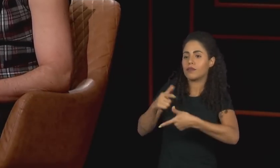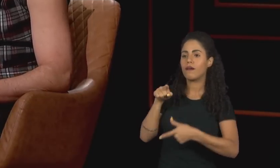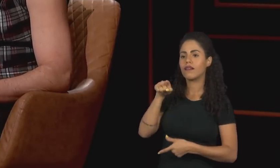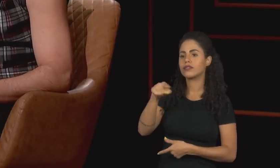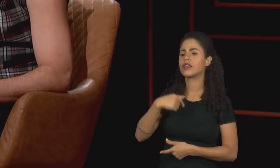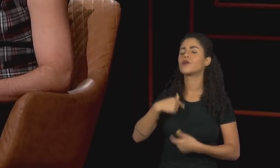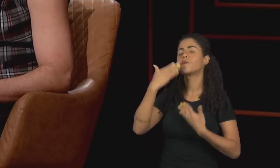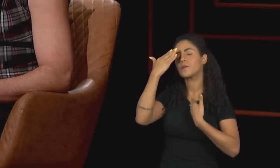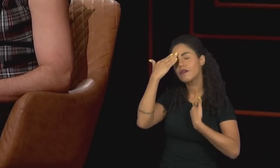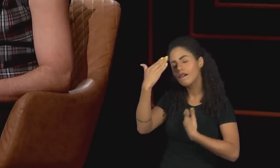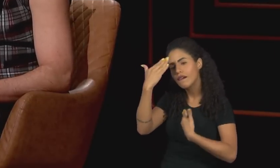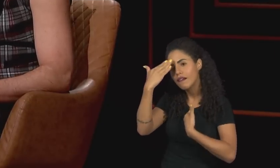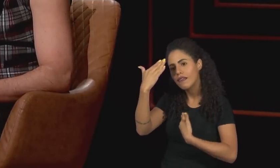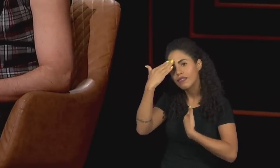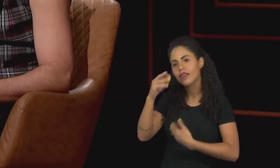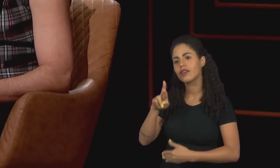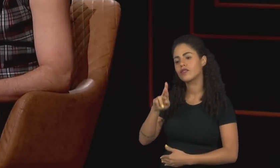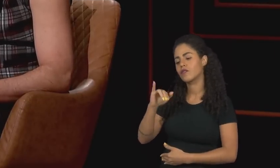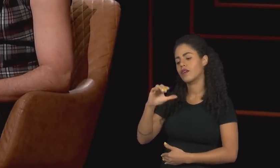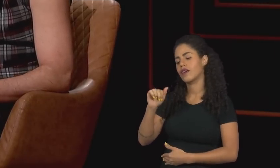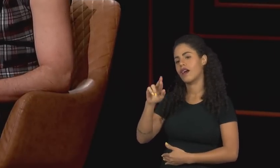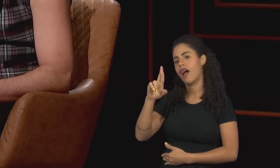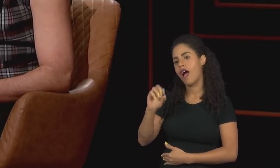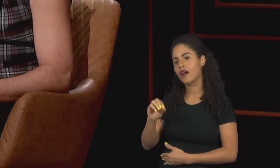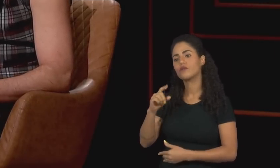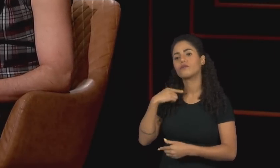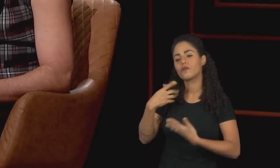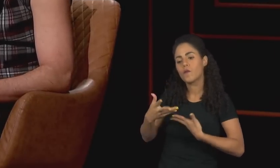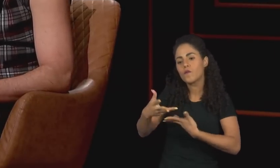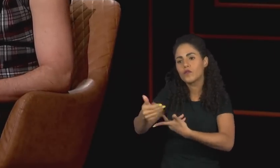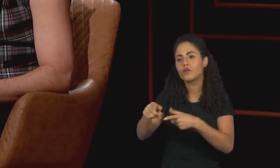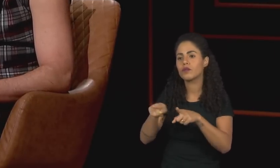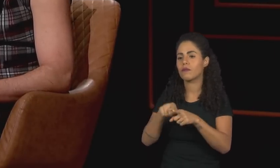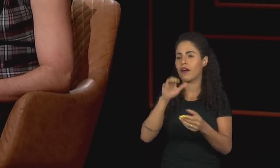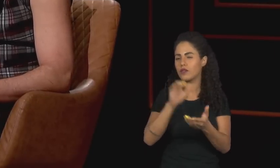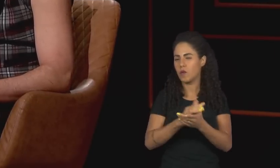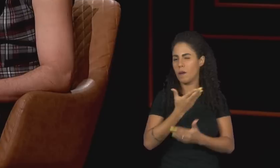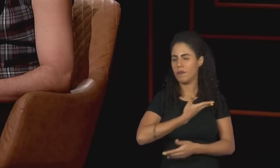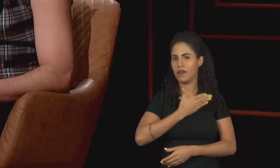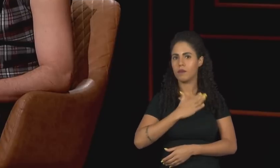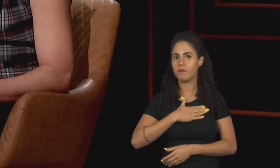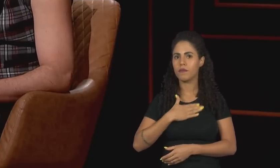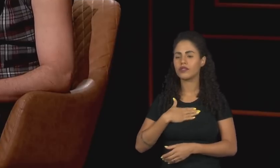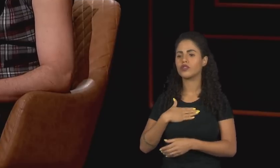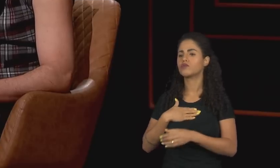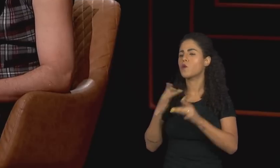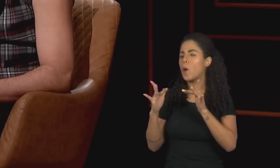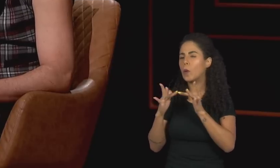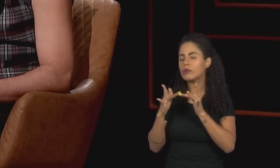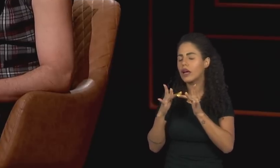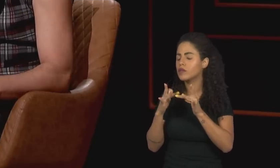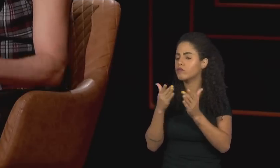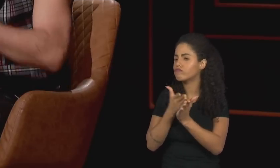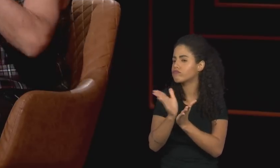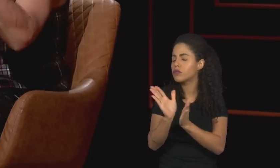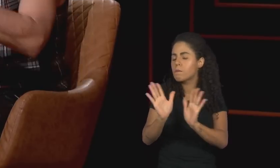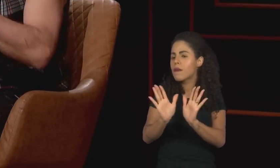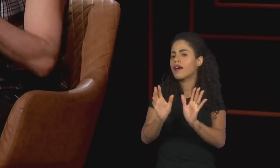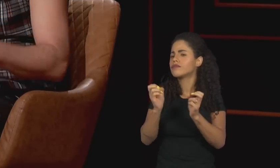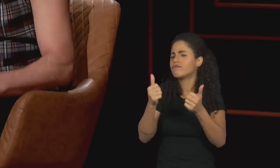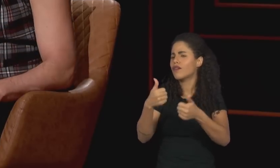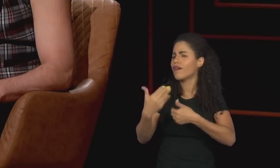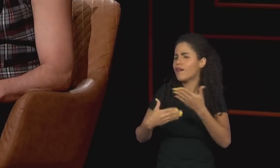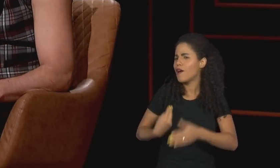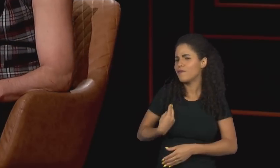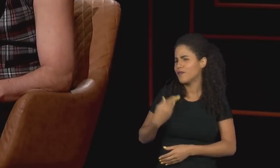muito grato ao convite do Ricardo, adoro ele. Ele casou com uma grande amiga minha. A gente nem fala mais muito tempo, mas não que brigamos e tal, por coisas da